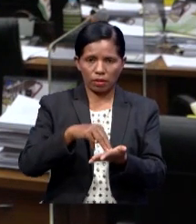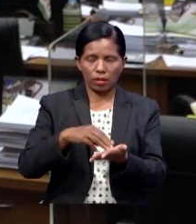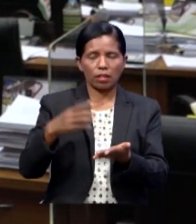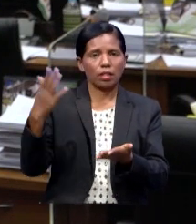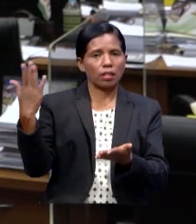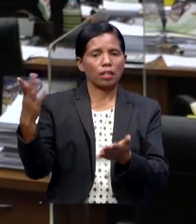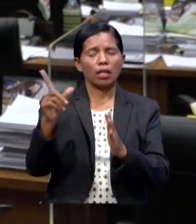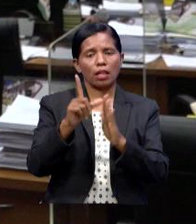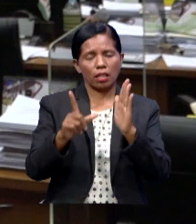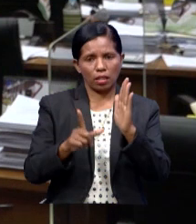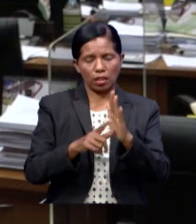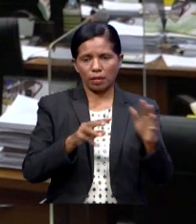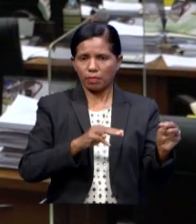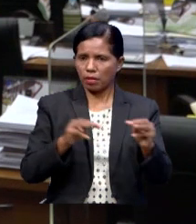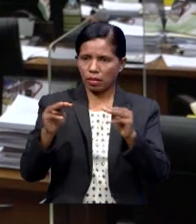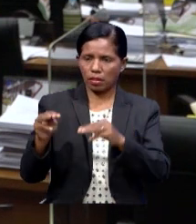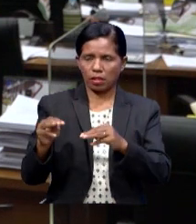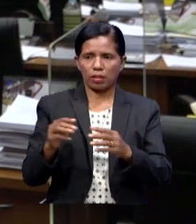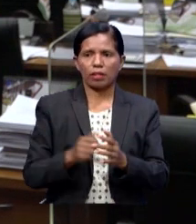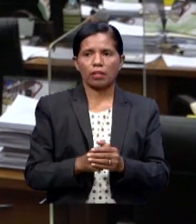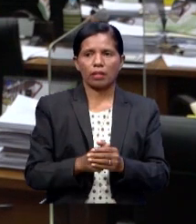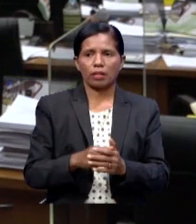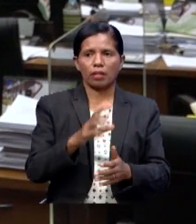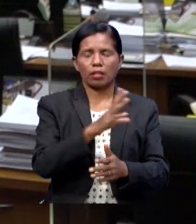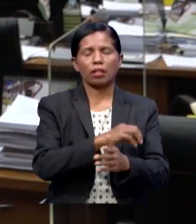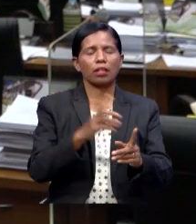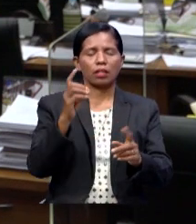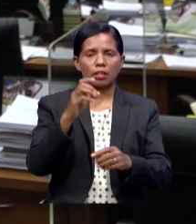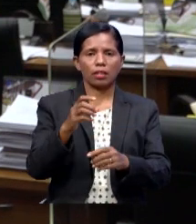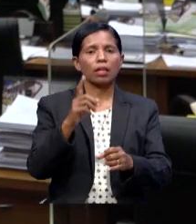né quando entra em vigor dentro do prazo né